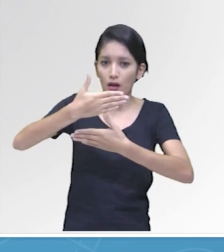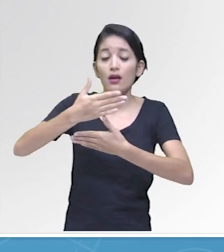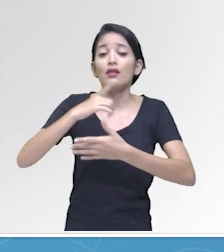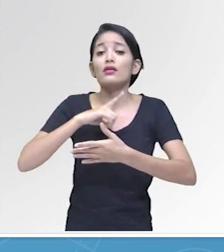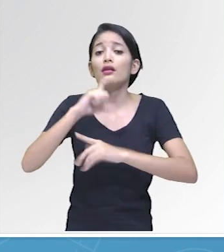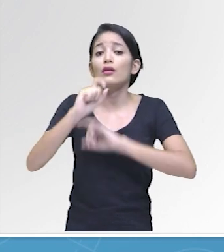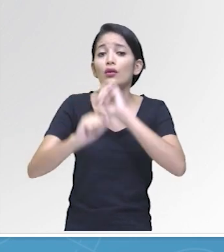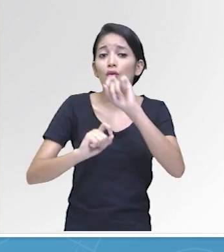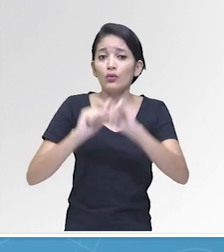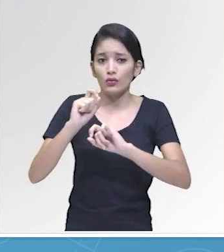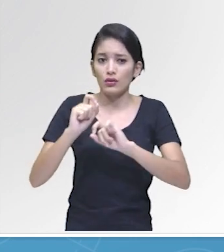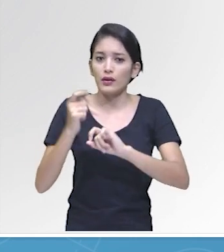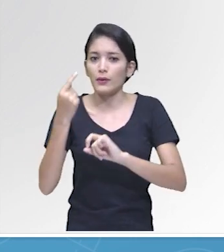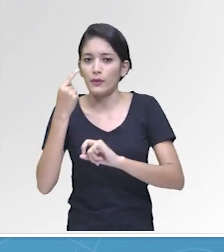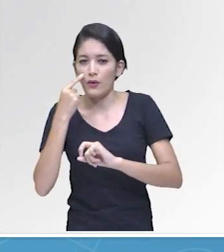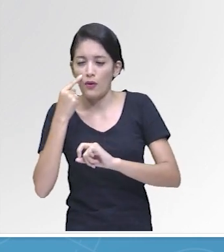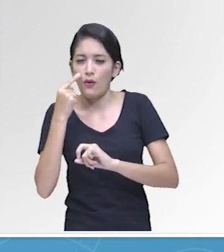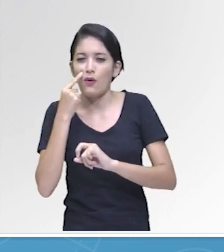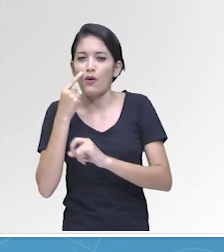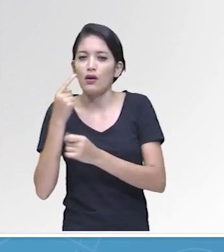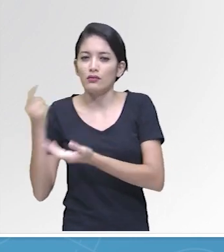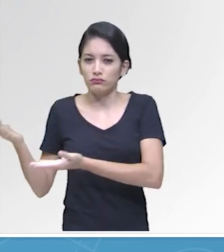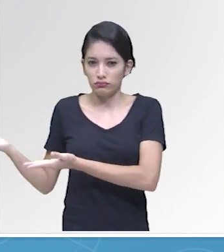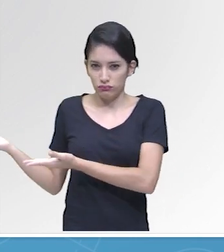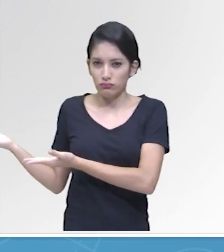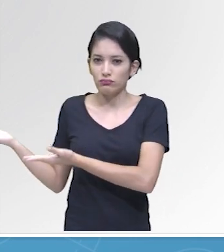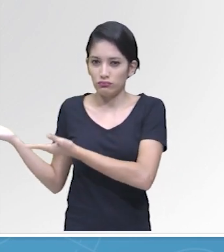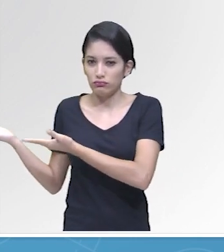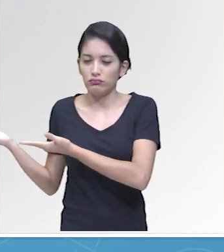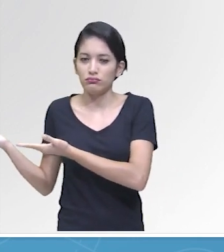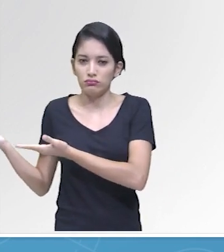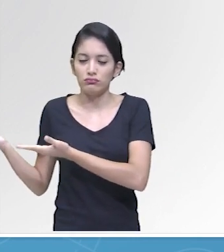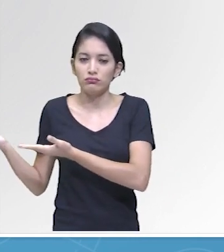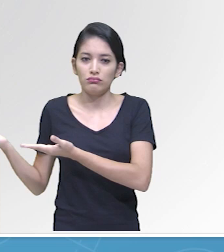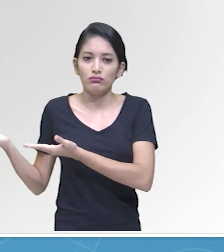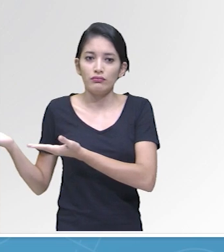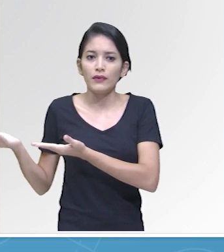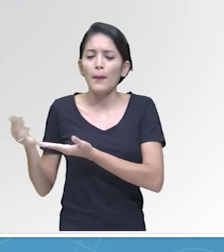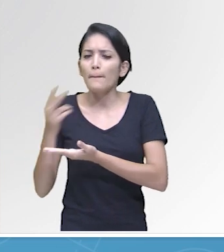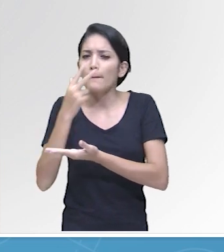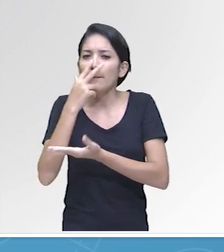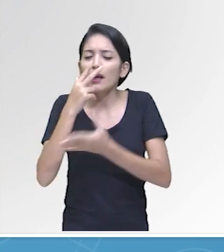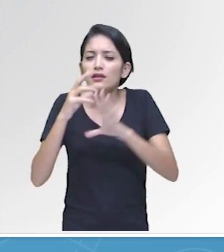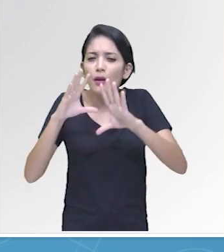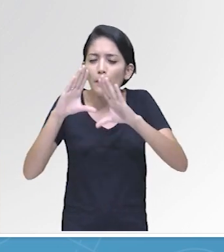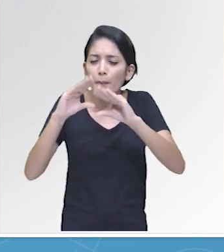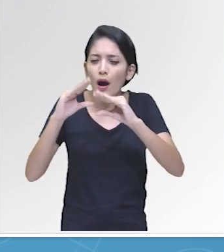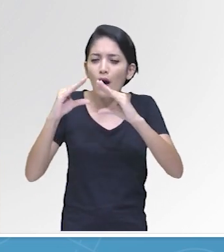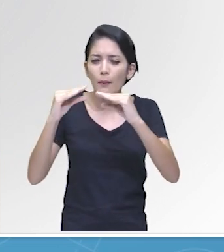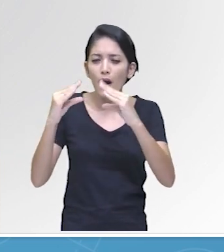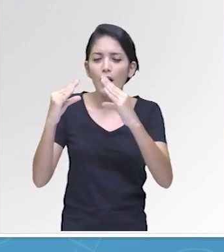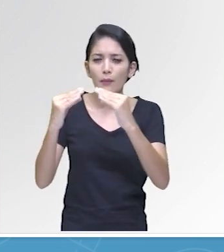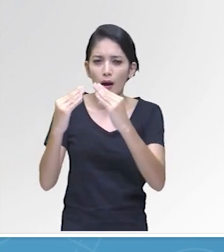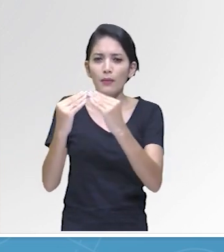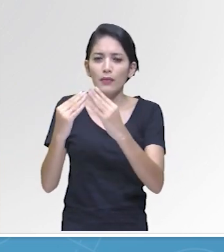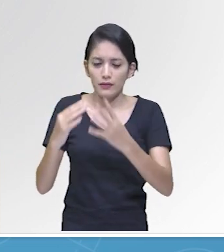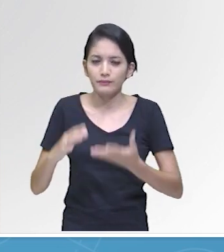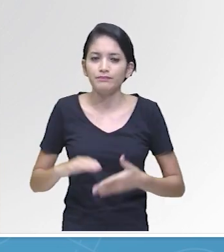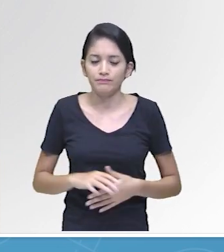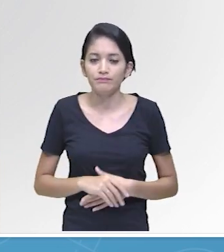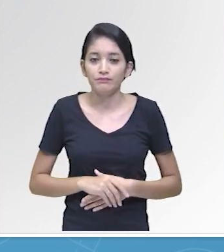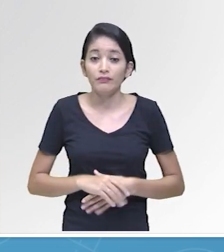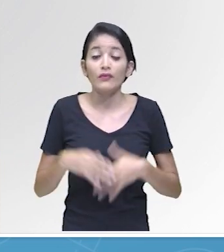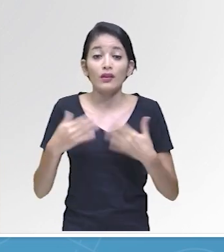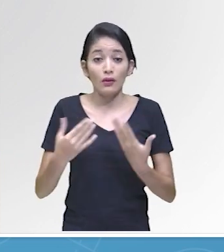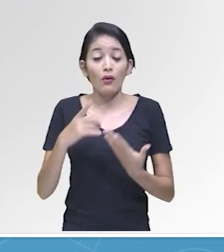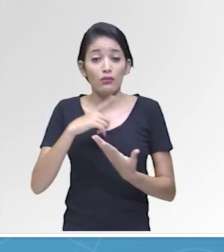ter, olha, observem aqui nesse nosso exemplo, o retículo endoplasmático aí com umas pontinhas agregadas aí de ribossomo. Então, quando